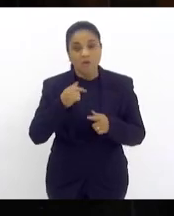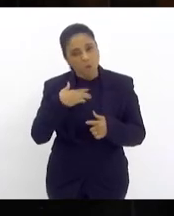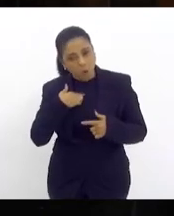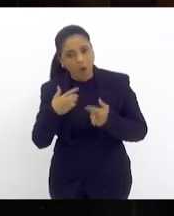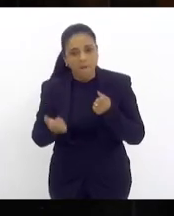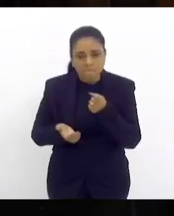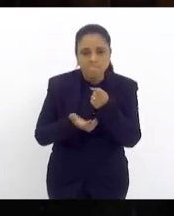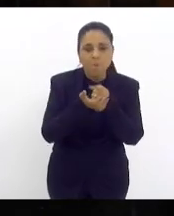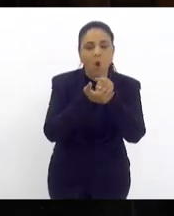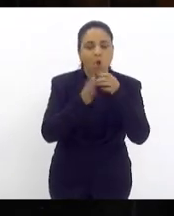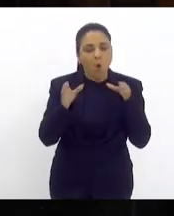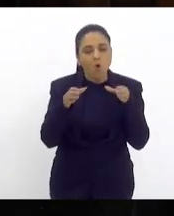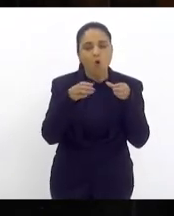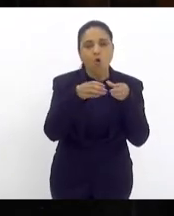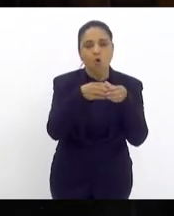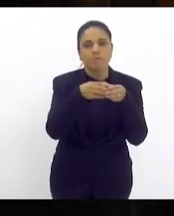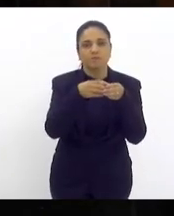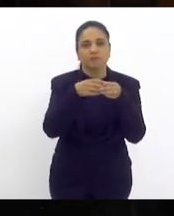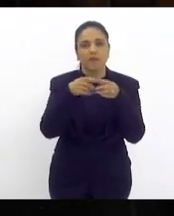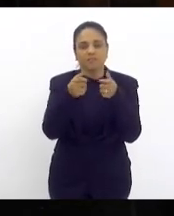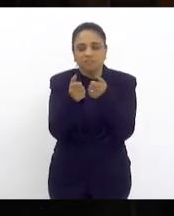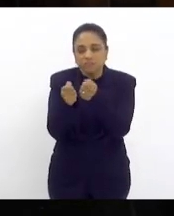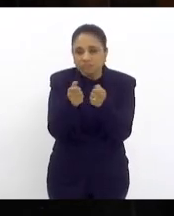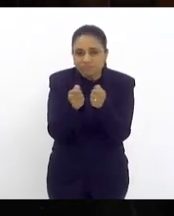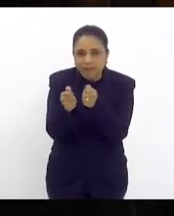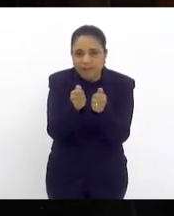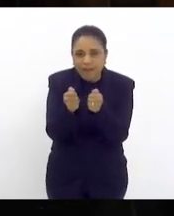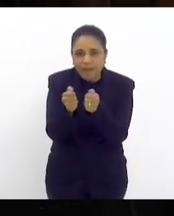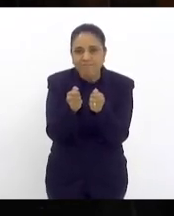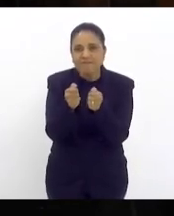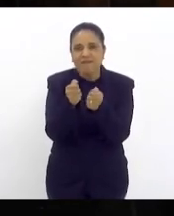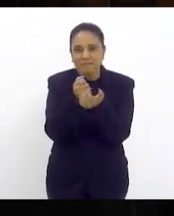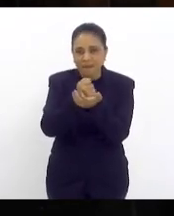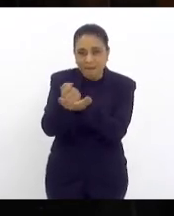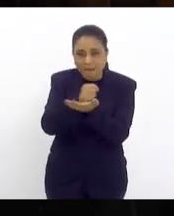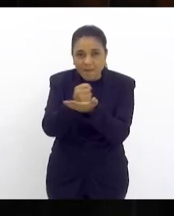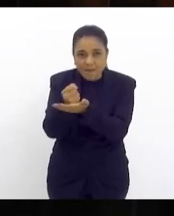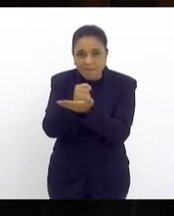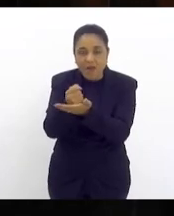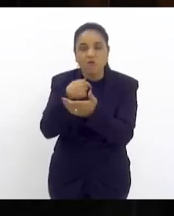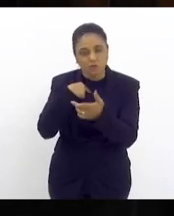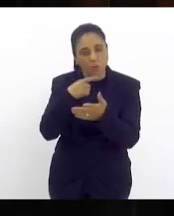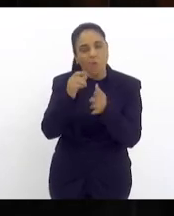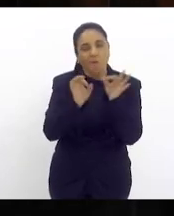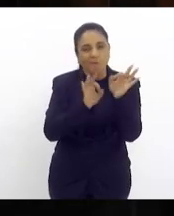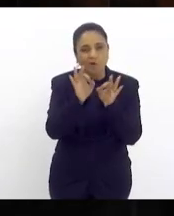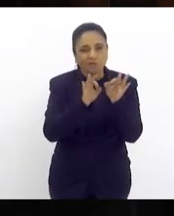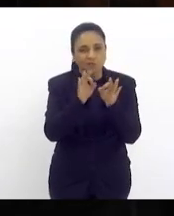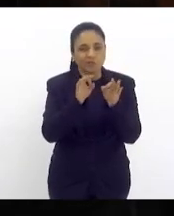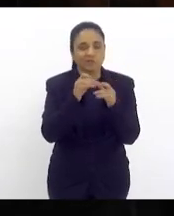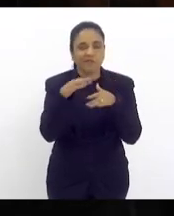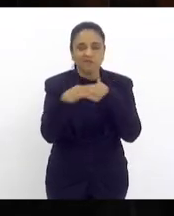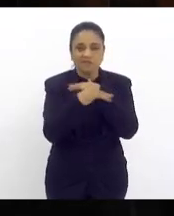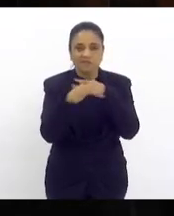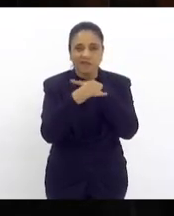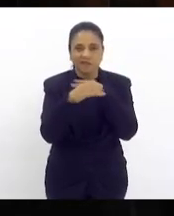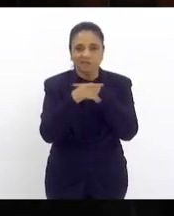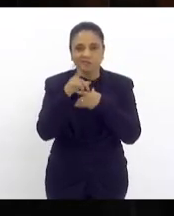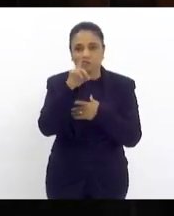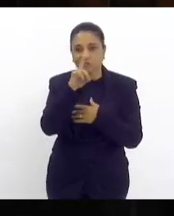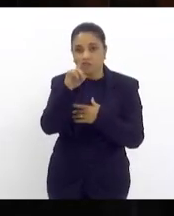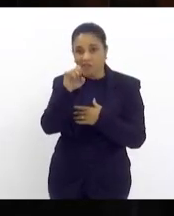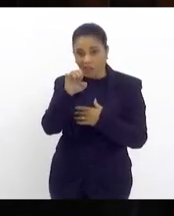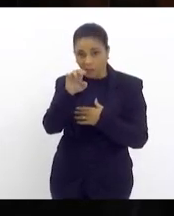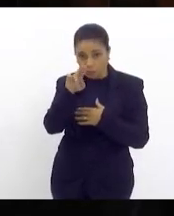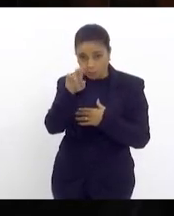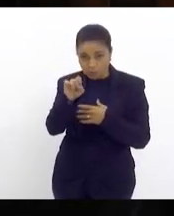Gamer todo o meu apoio a todos que vivem disso eh tem um projeto na Cidade de Deus que eu sou padrinho do puma que me deu assim